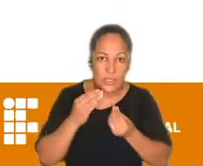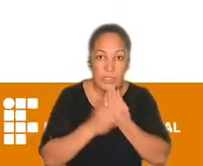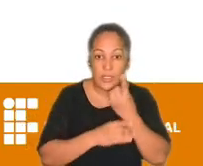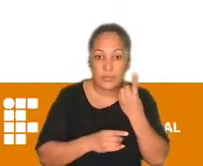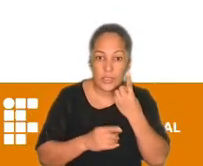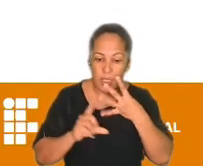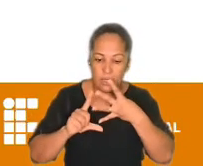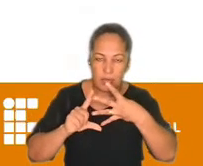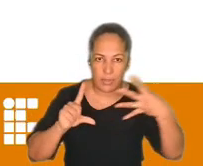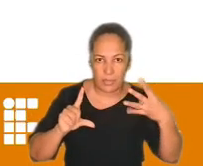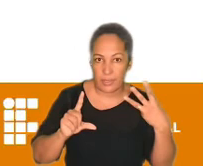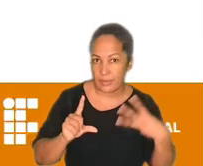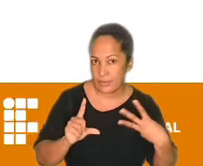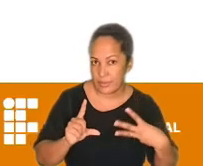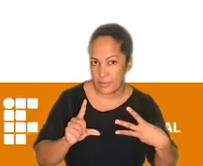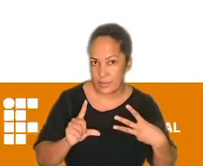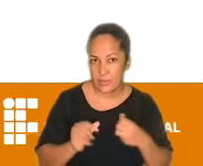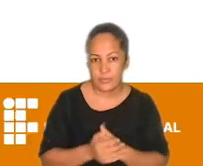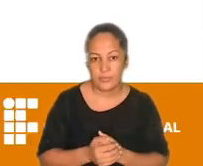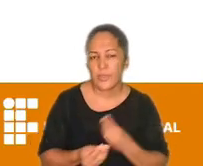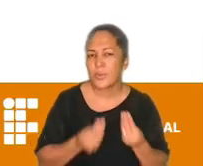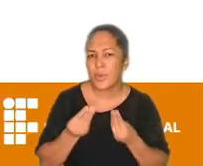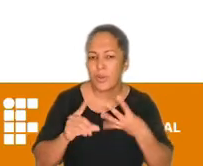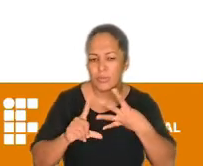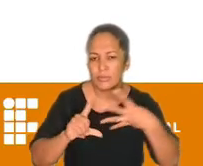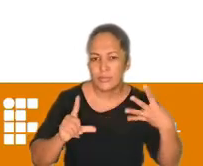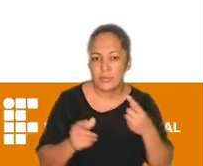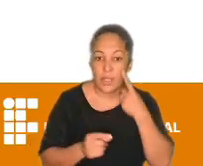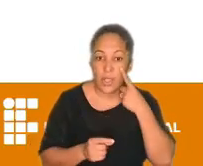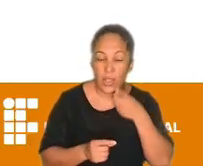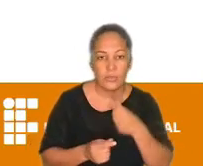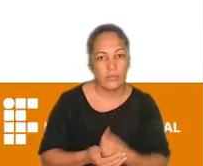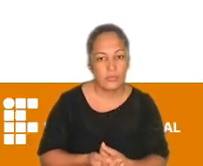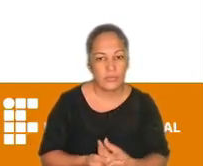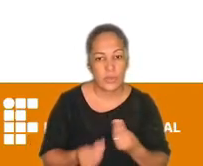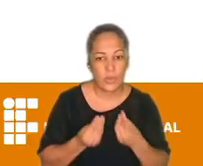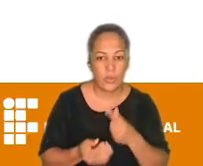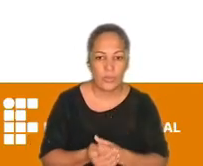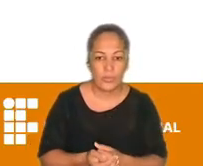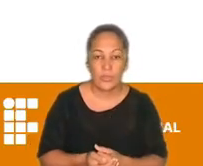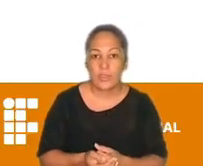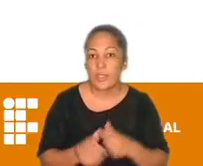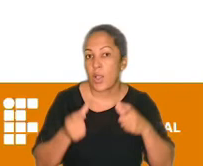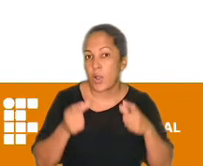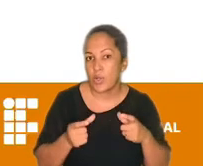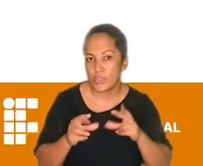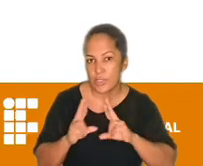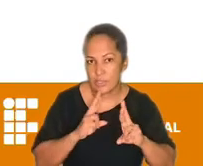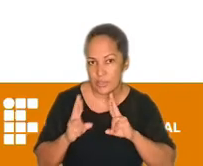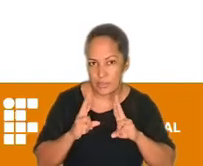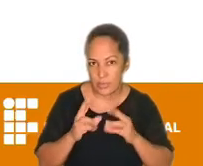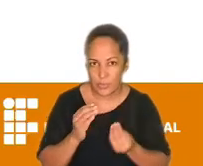tabela. Como? Assim, ó. Então, na onde era o relacionamento, eu vou criar